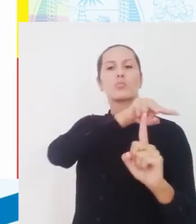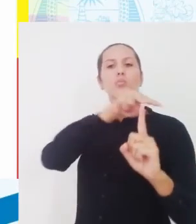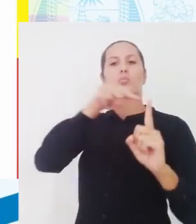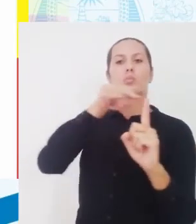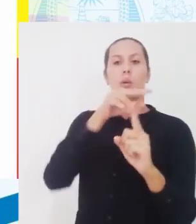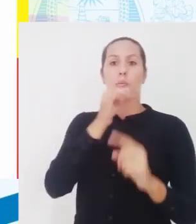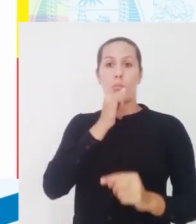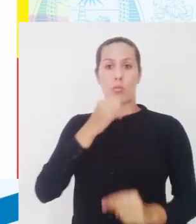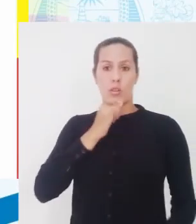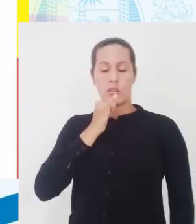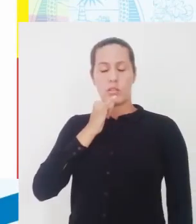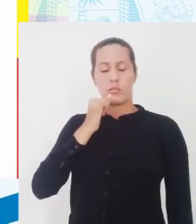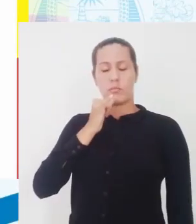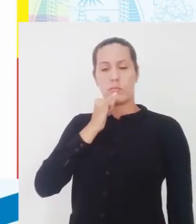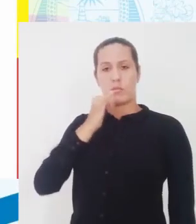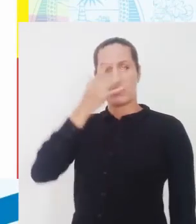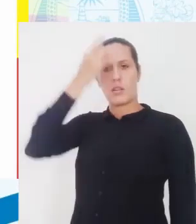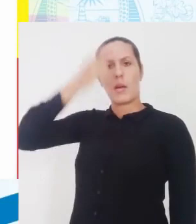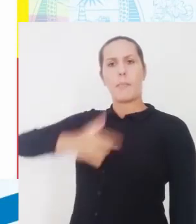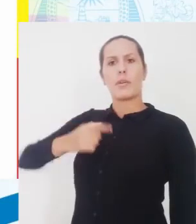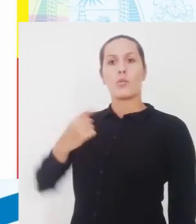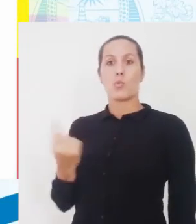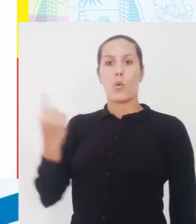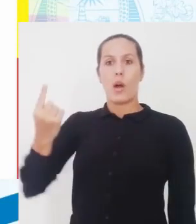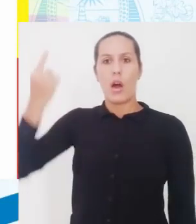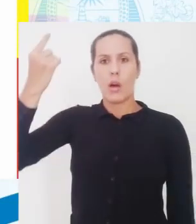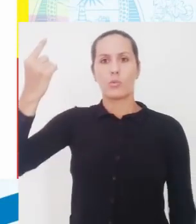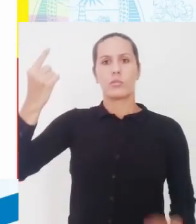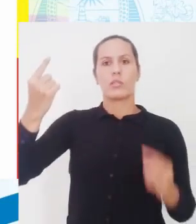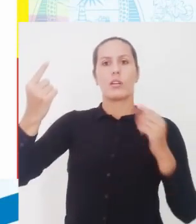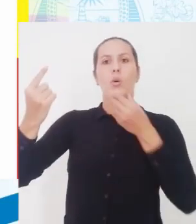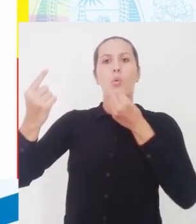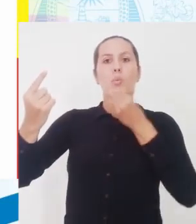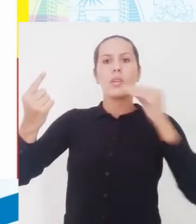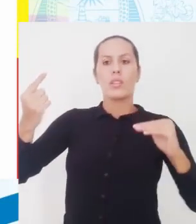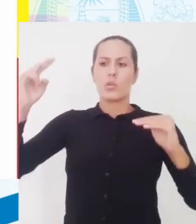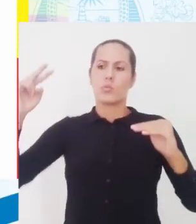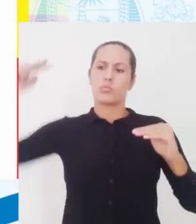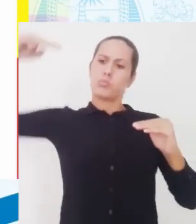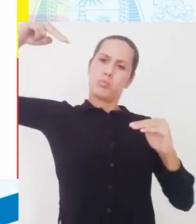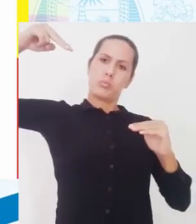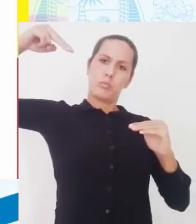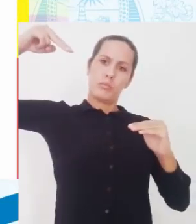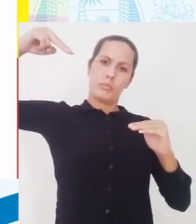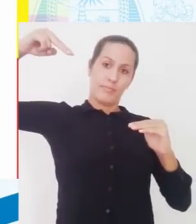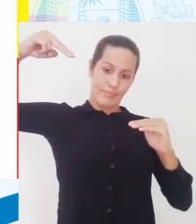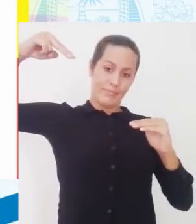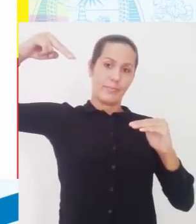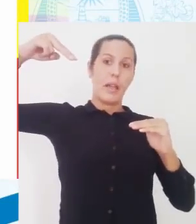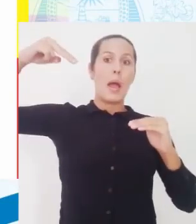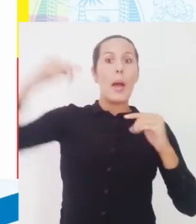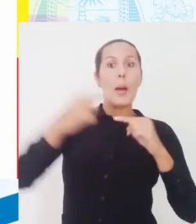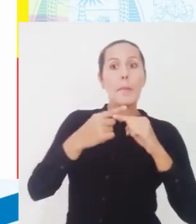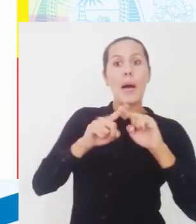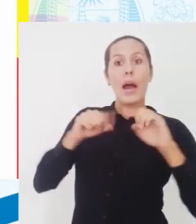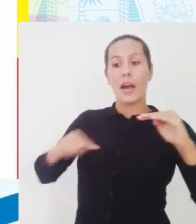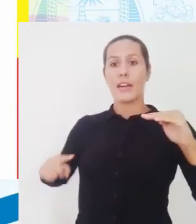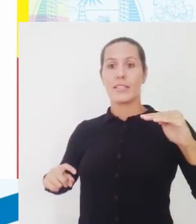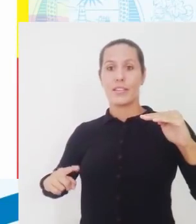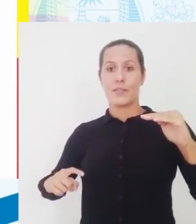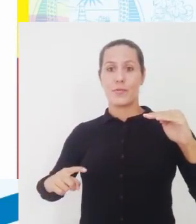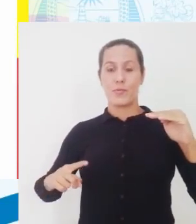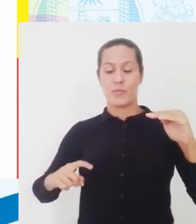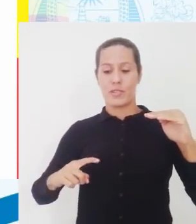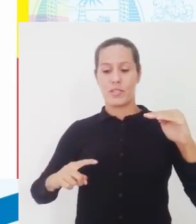cima, por isso ele é pequeno, mas a formiguinha que enxerga ele lá de baixo acha que ele é imenso. Mas,